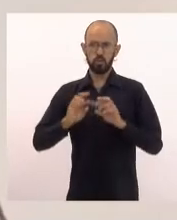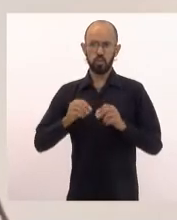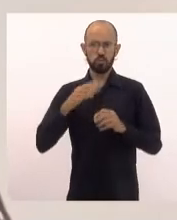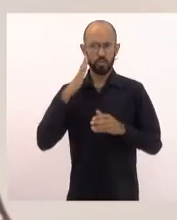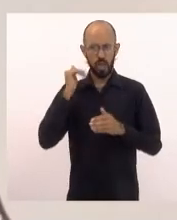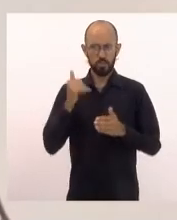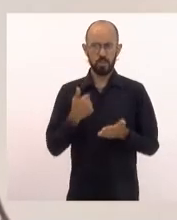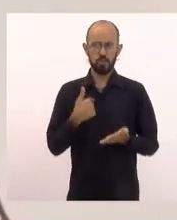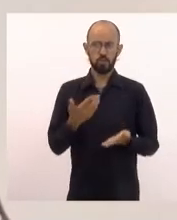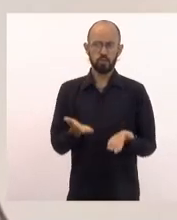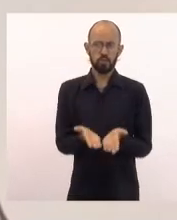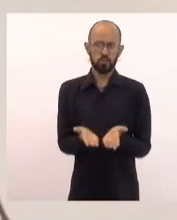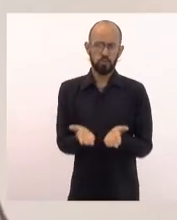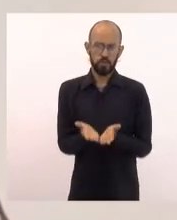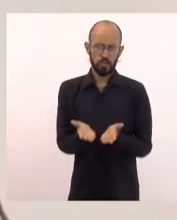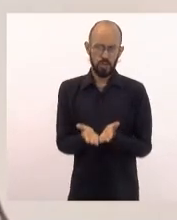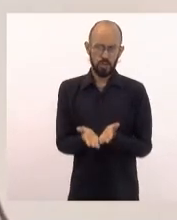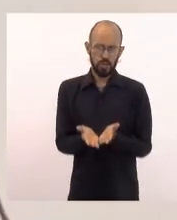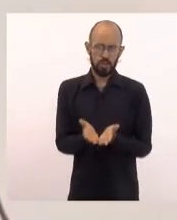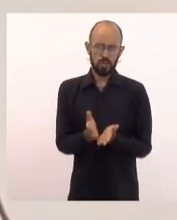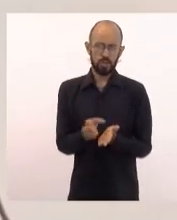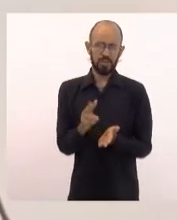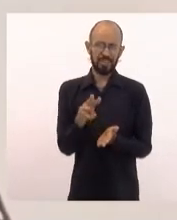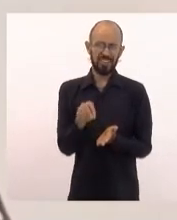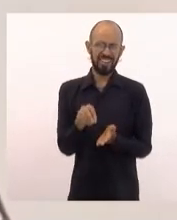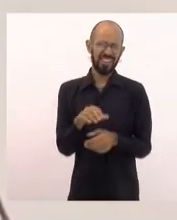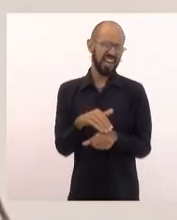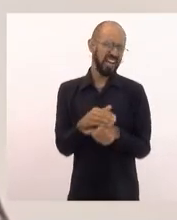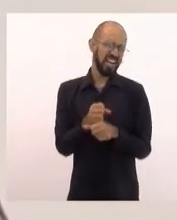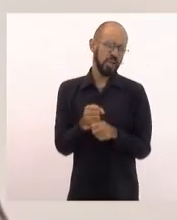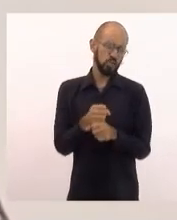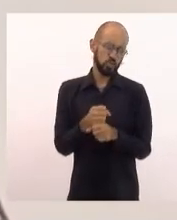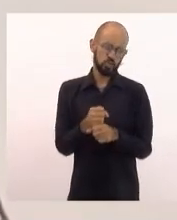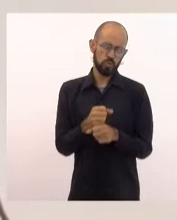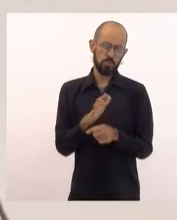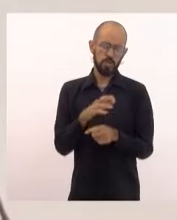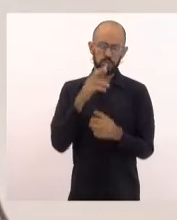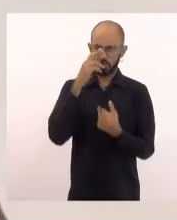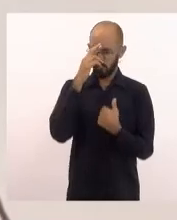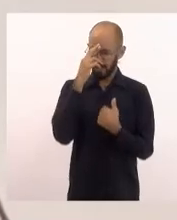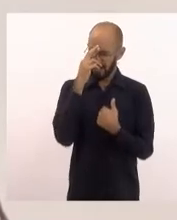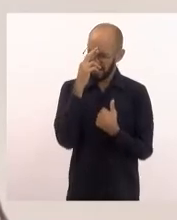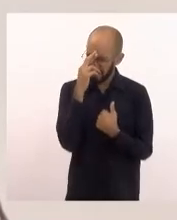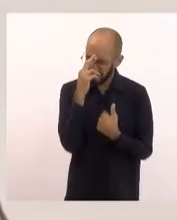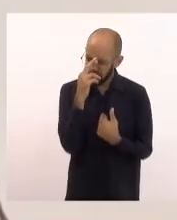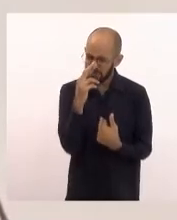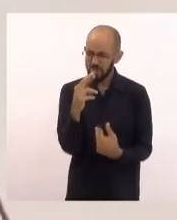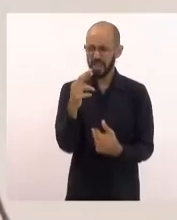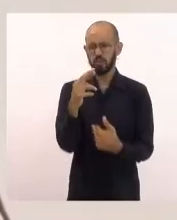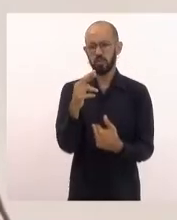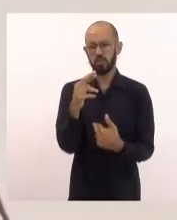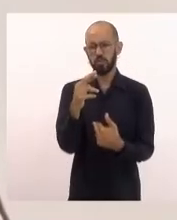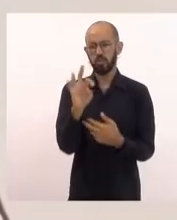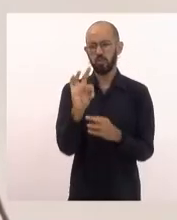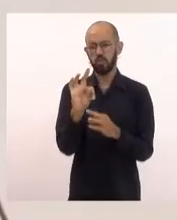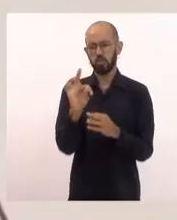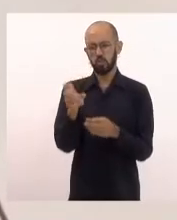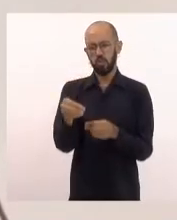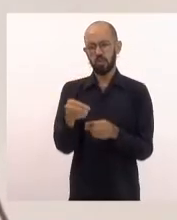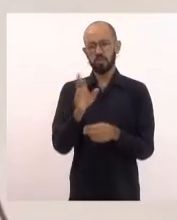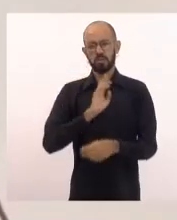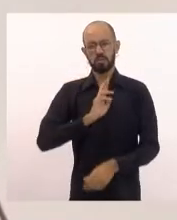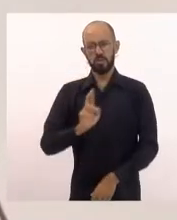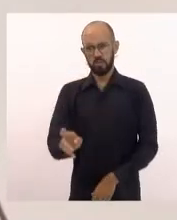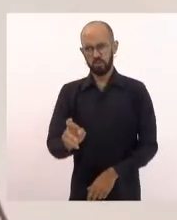evangélica, há mais de 30 anos, mas eu tenho um respeito muito grande por todas as